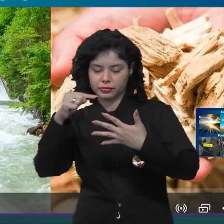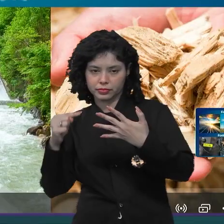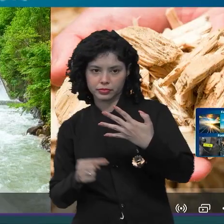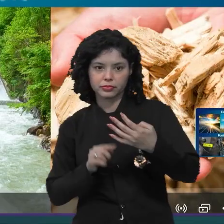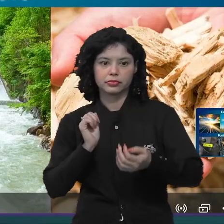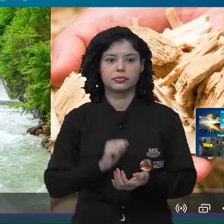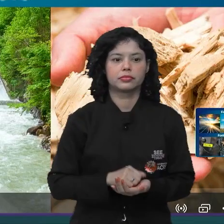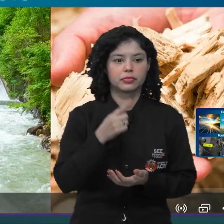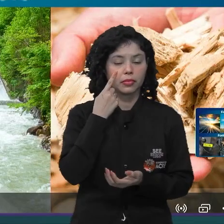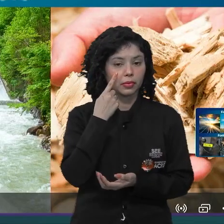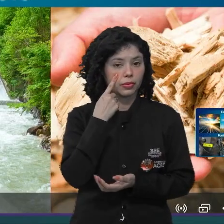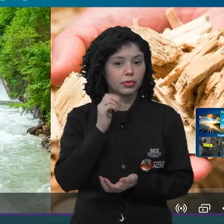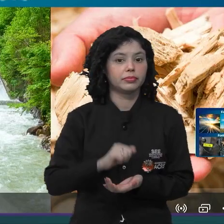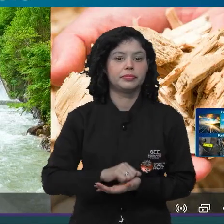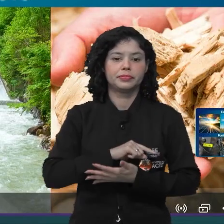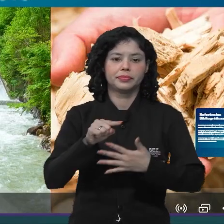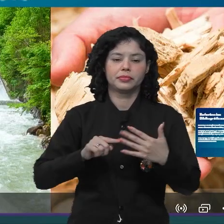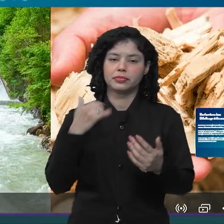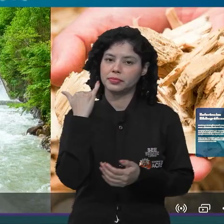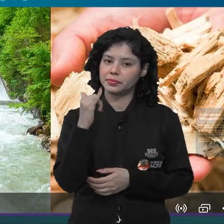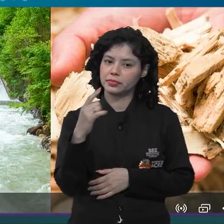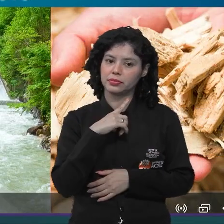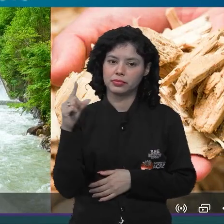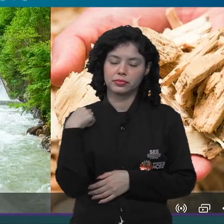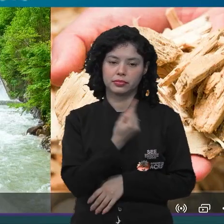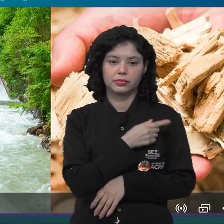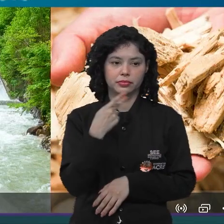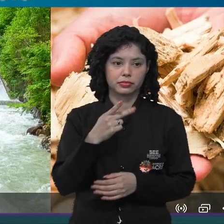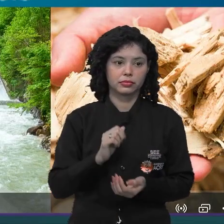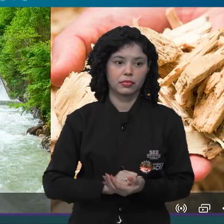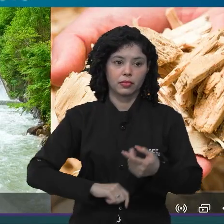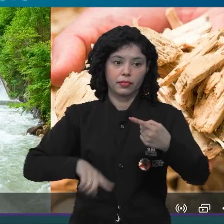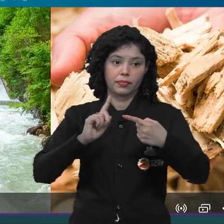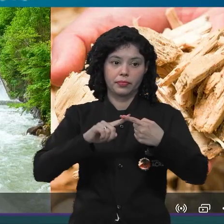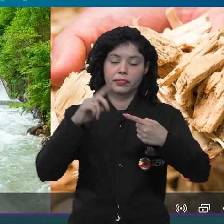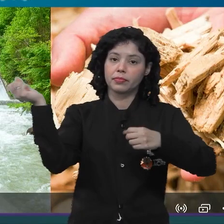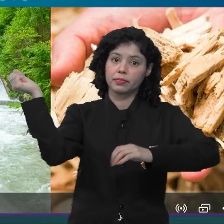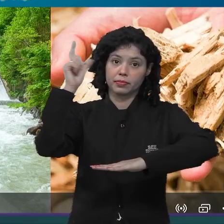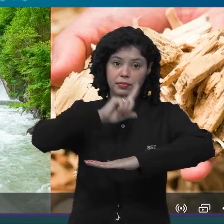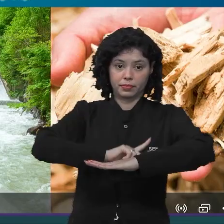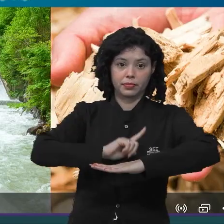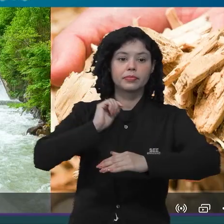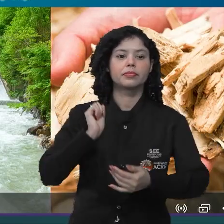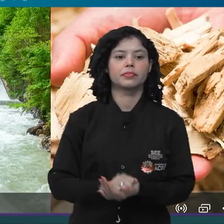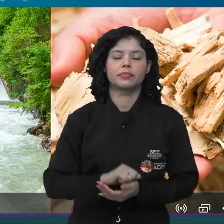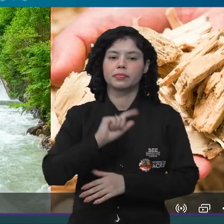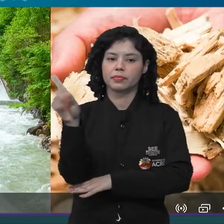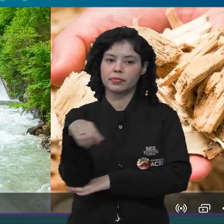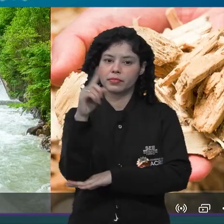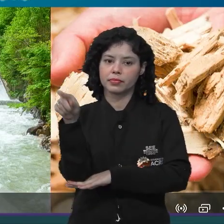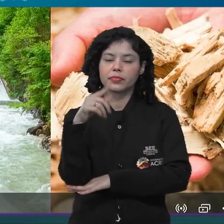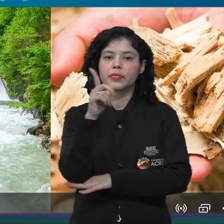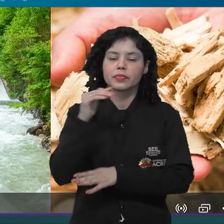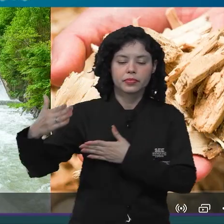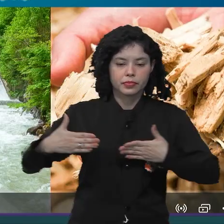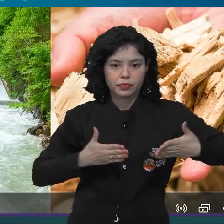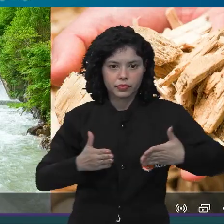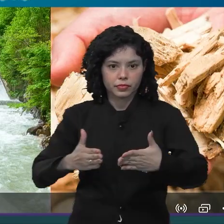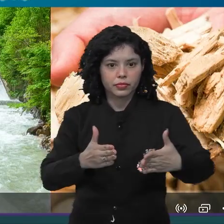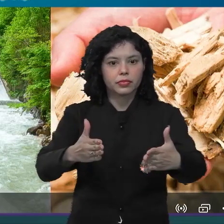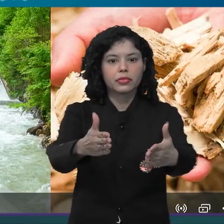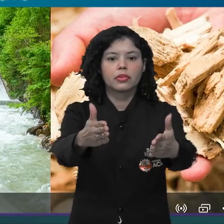alguns indícios, né, dos tipos de energia que nós vamos falar. Energia solar, energia eólica, energia